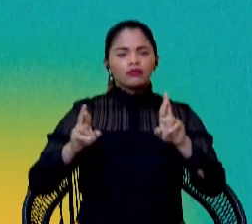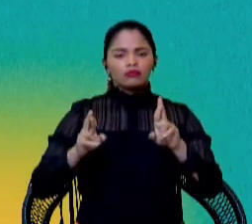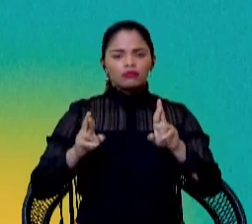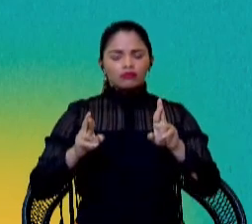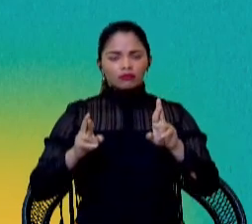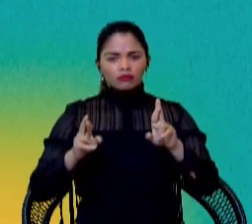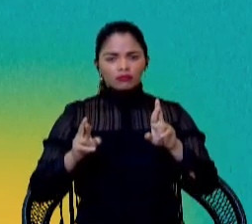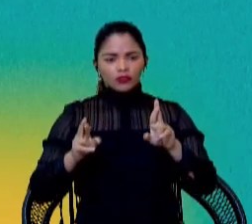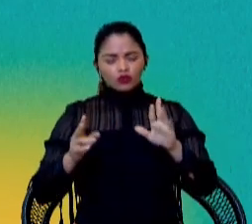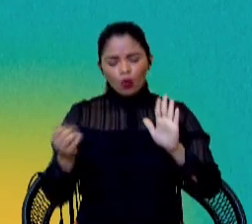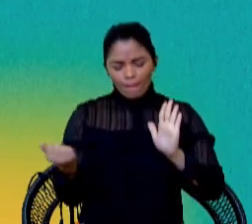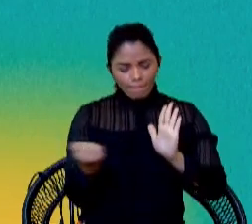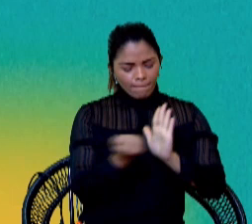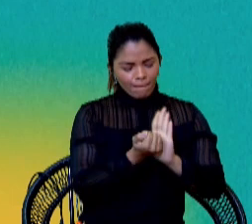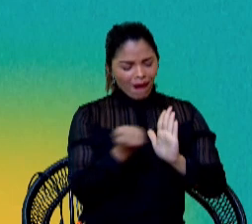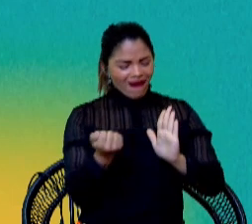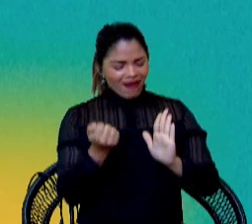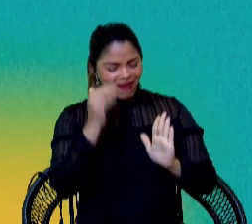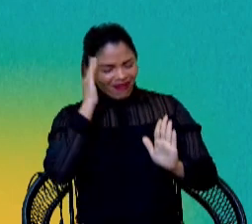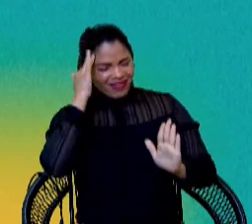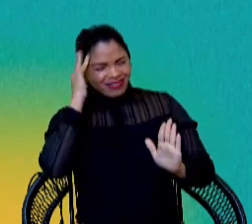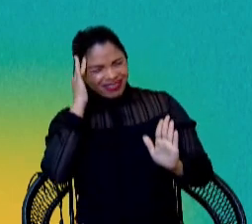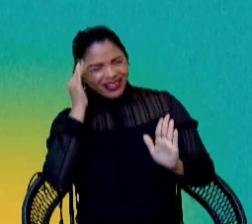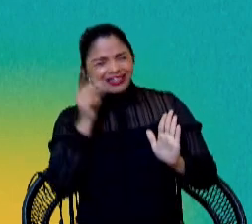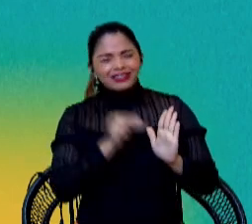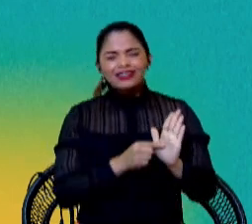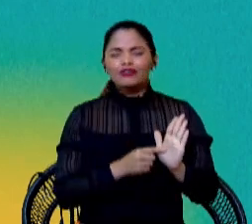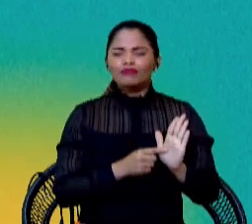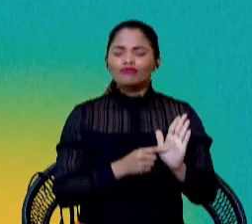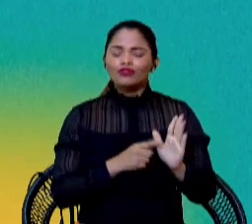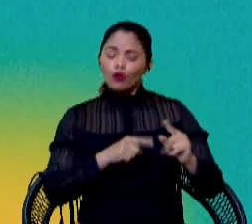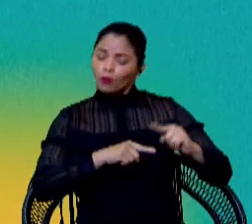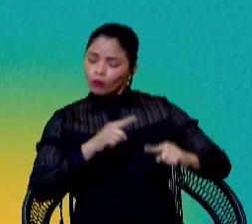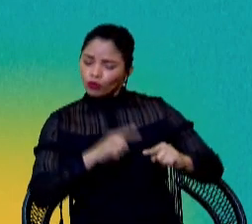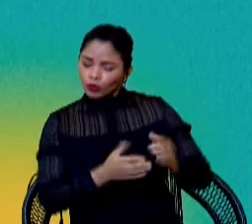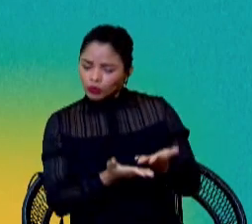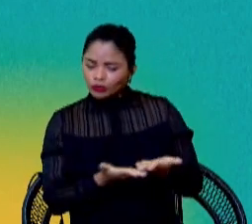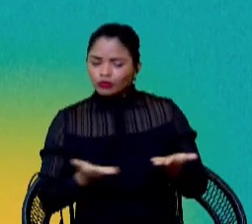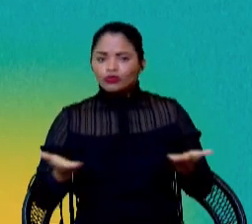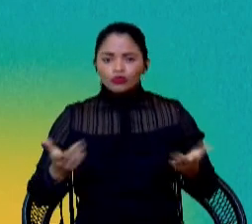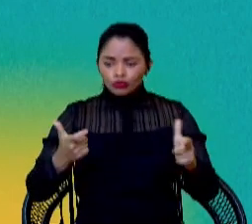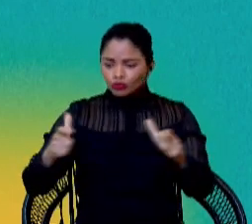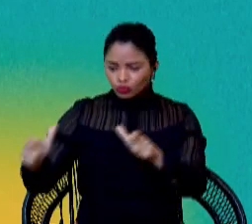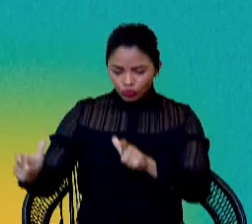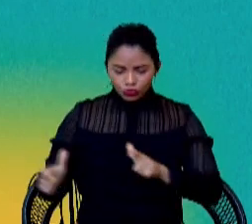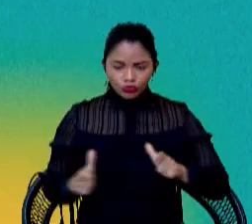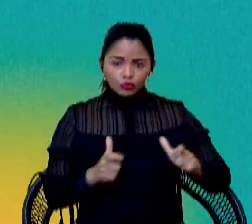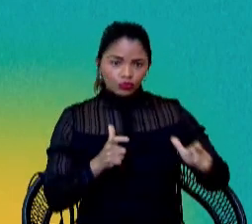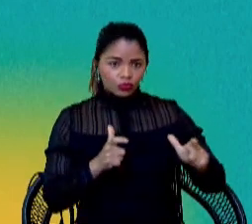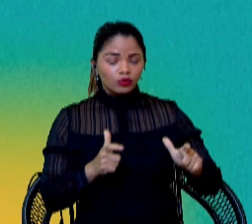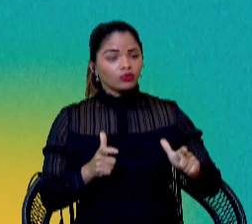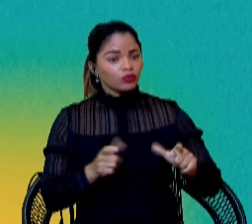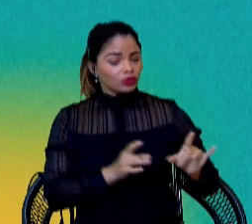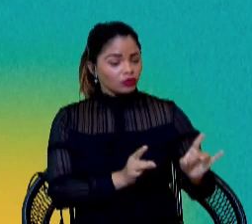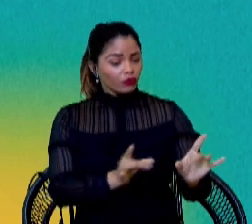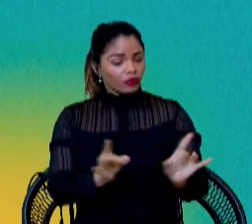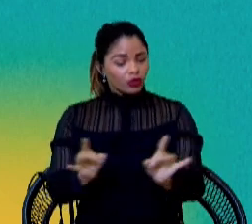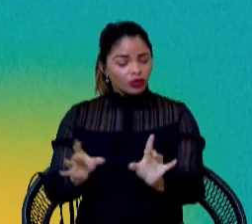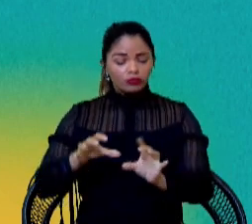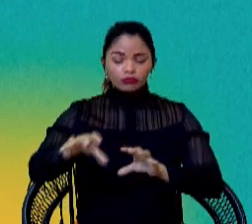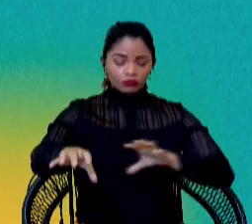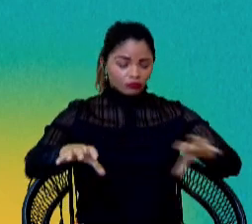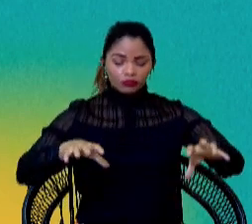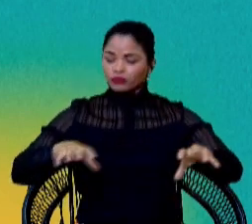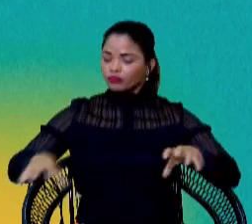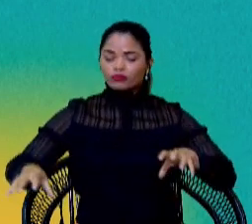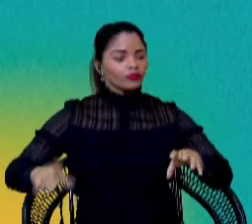né? Então, entenda você, entenda a sua linha de produtos, entenda os locais que você está atuando, ou as regiões, ou os